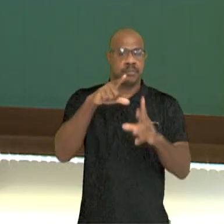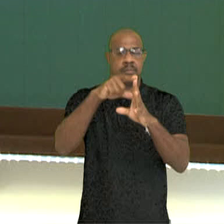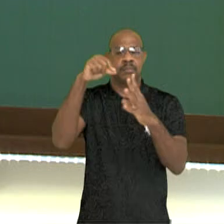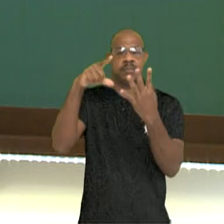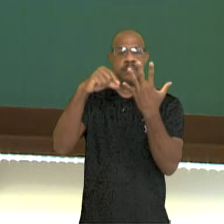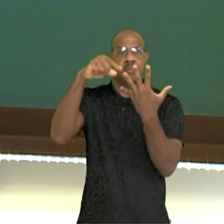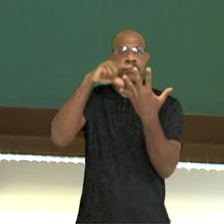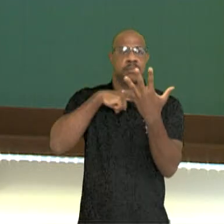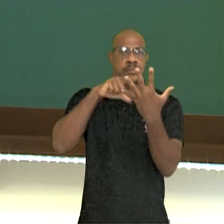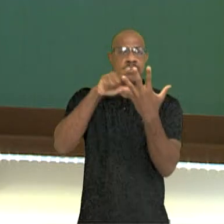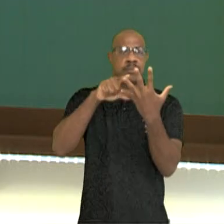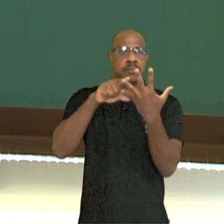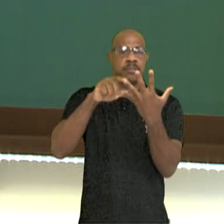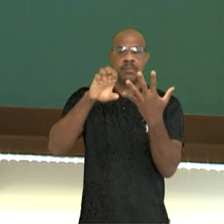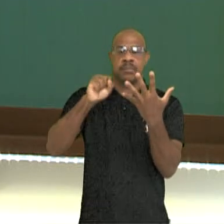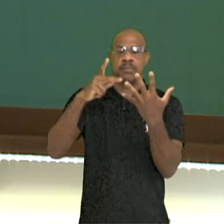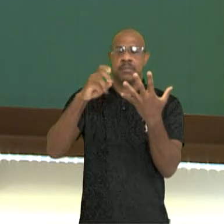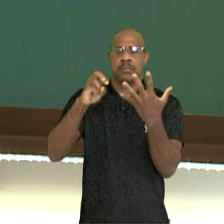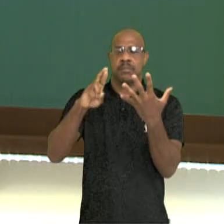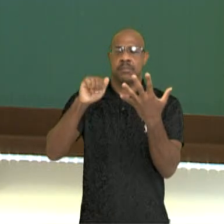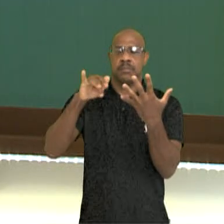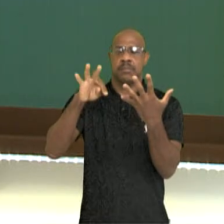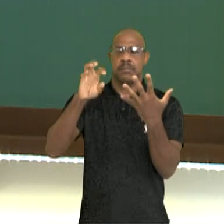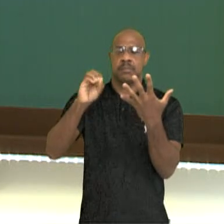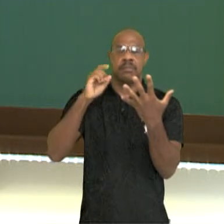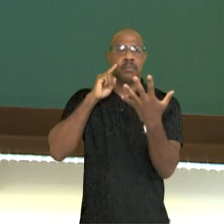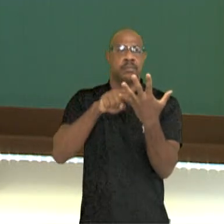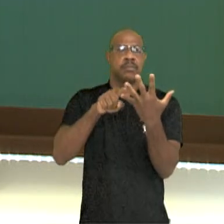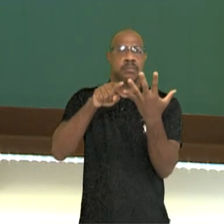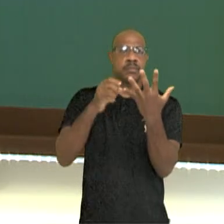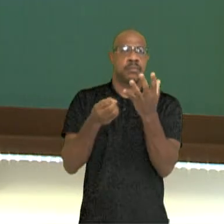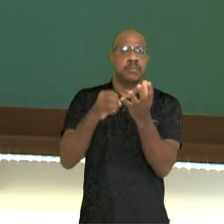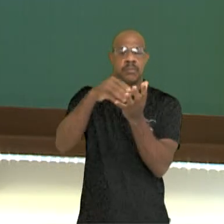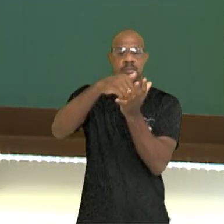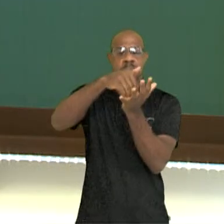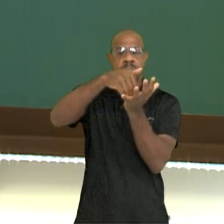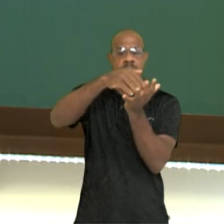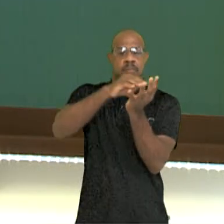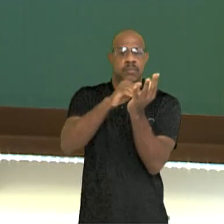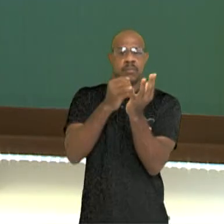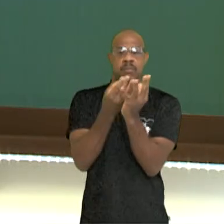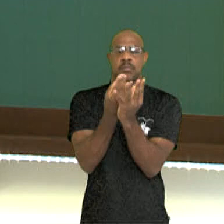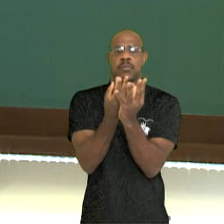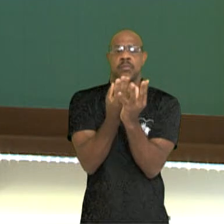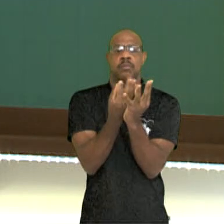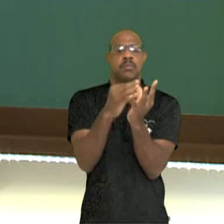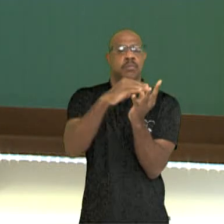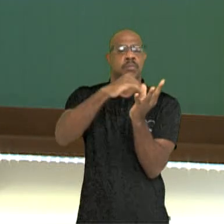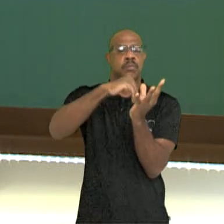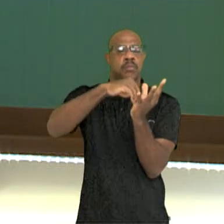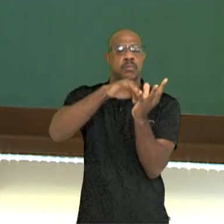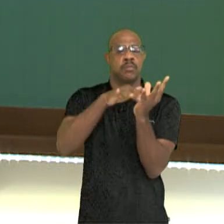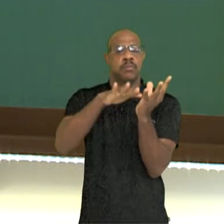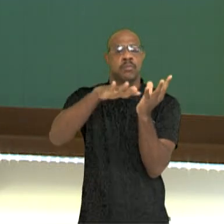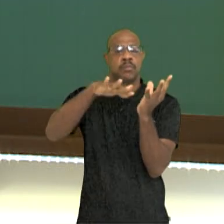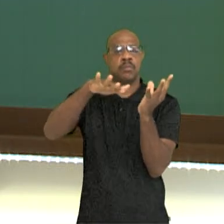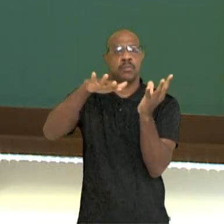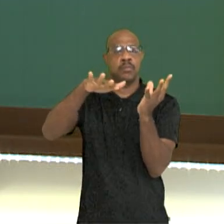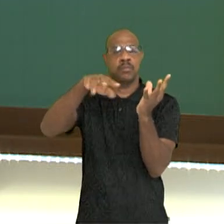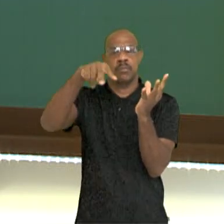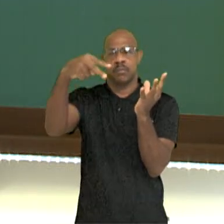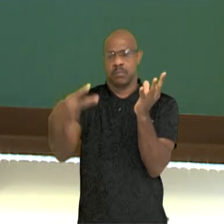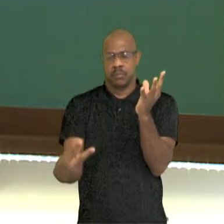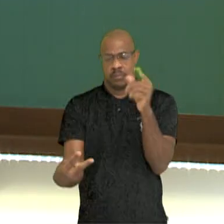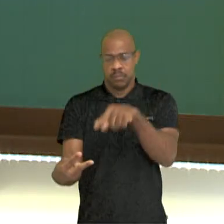soros, nós temos os esporângios que liberam os esporos, que é N, tem a metade do número de cromossomos. Esse esporo cai